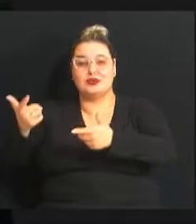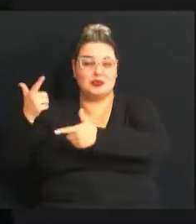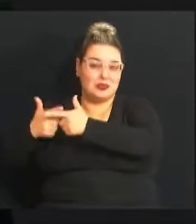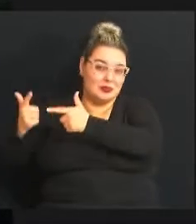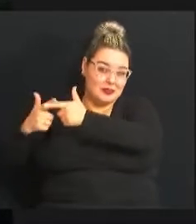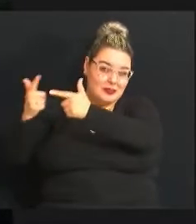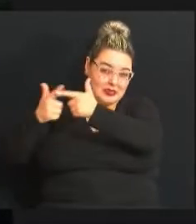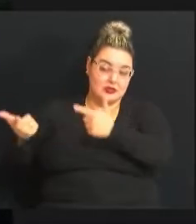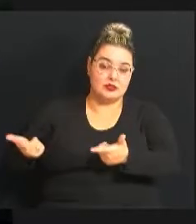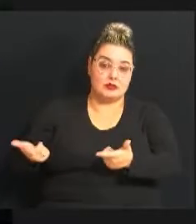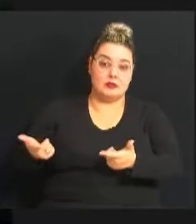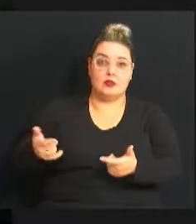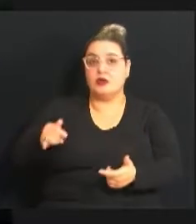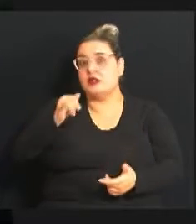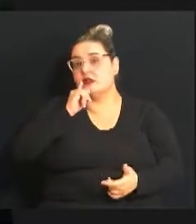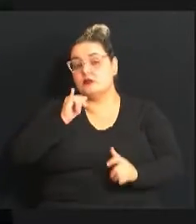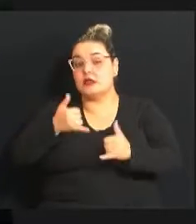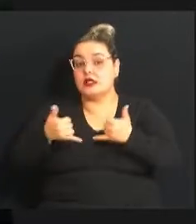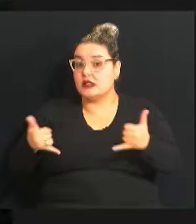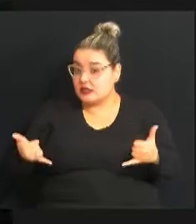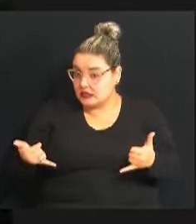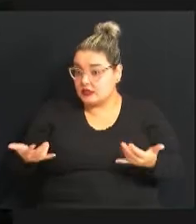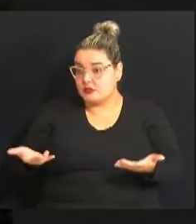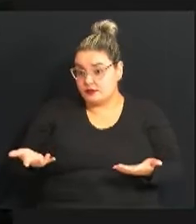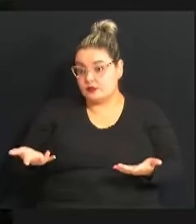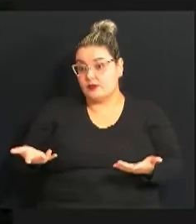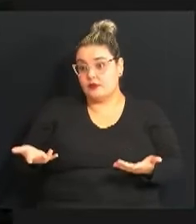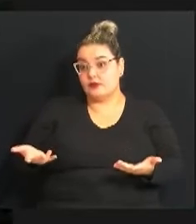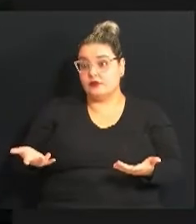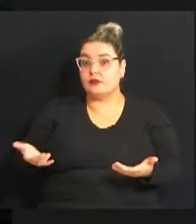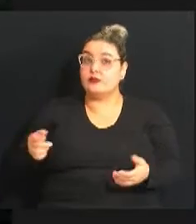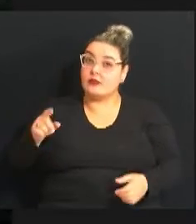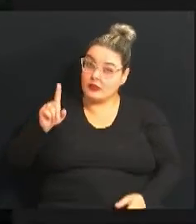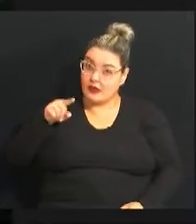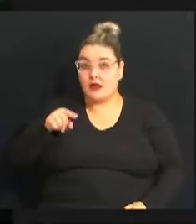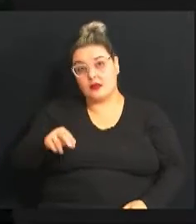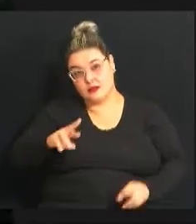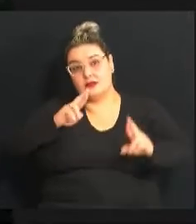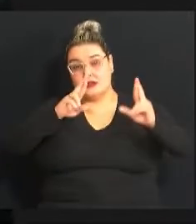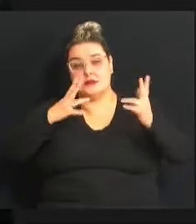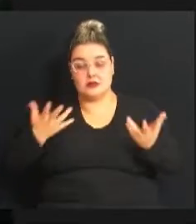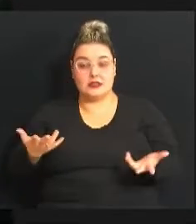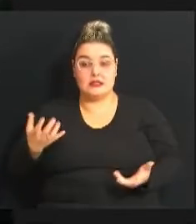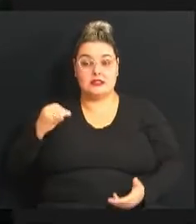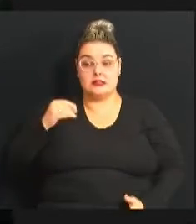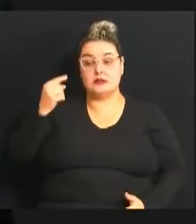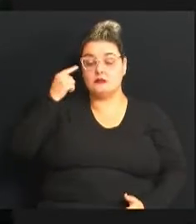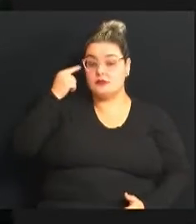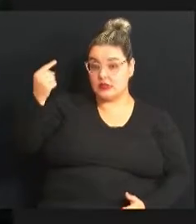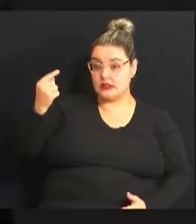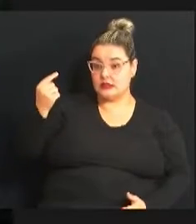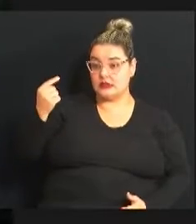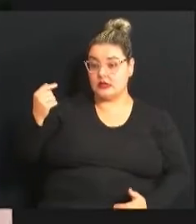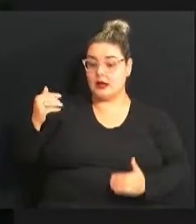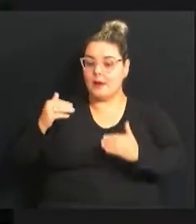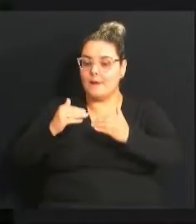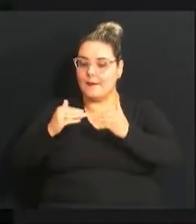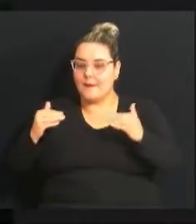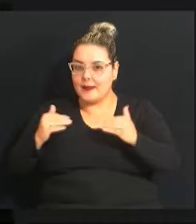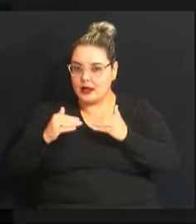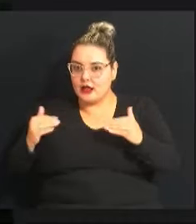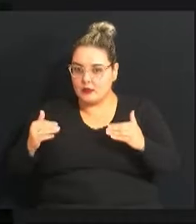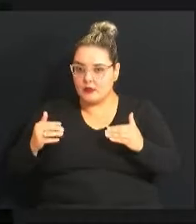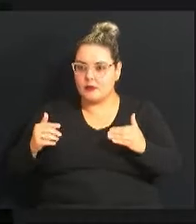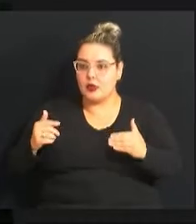energia. Então, isso já era um fenômeno esperado. Novamente, se a gente pensar no patamar que o preço do petróleo estava lá no começo